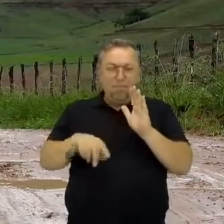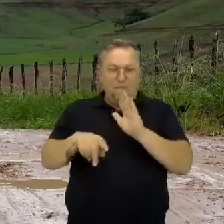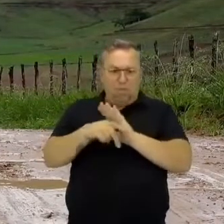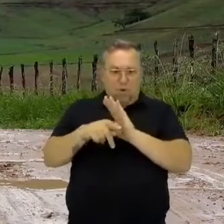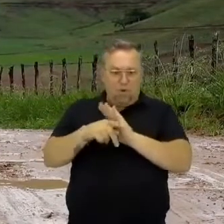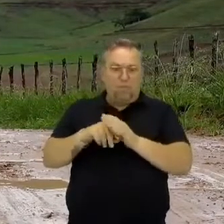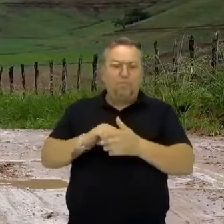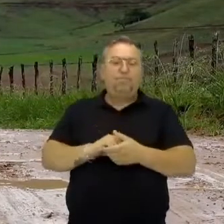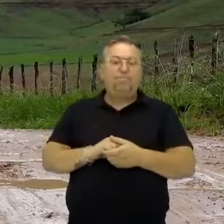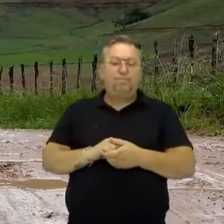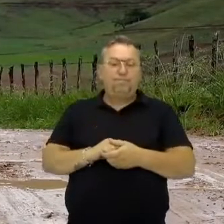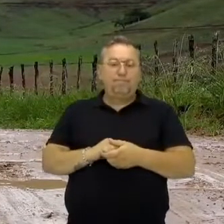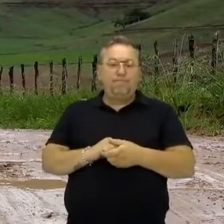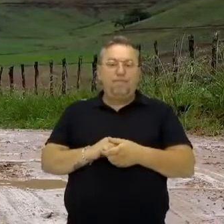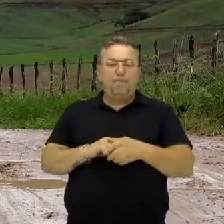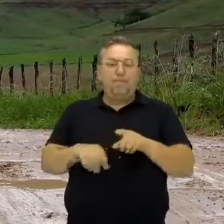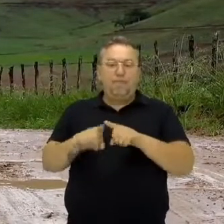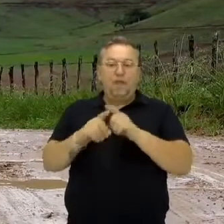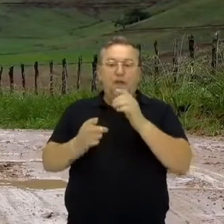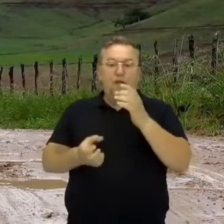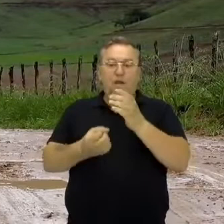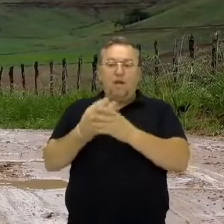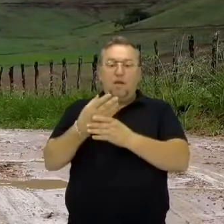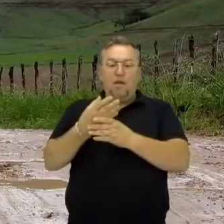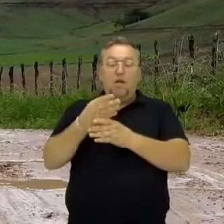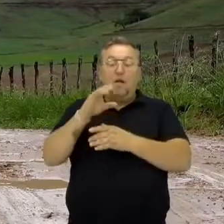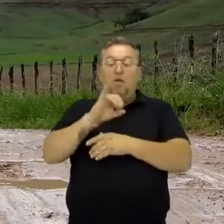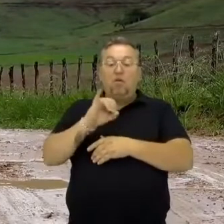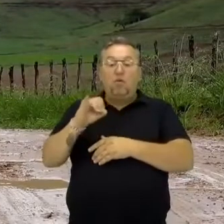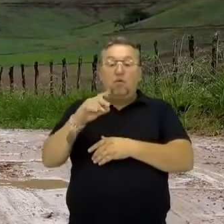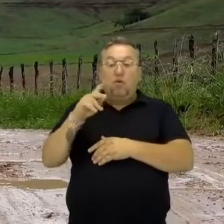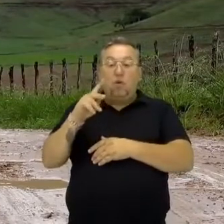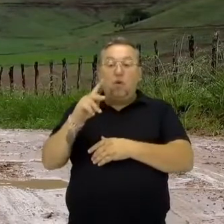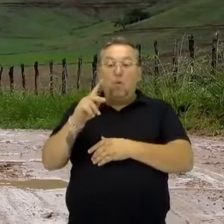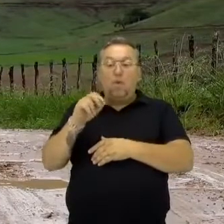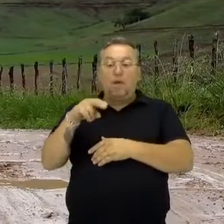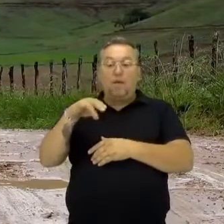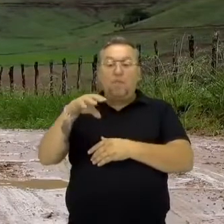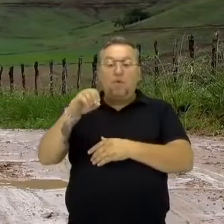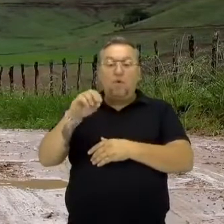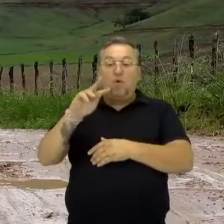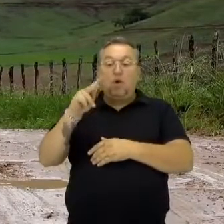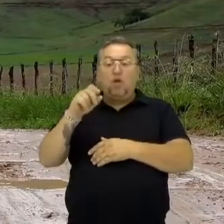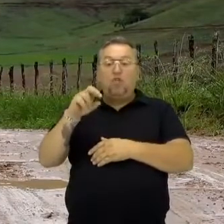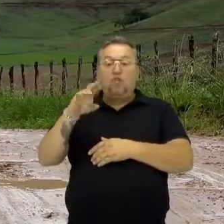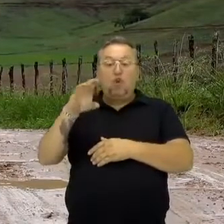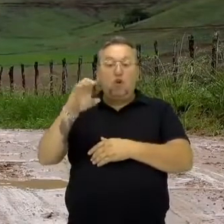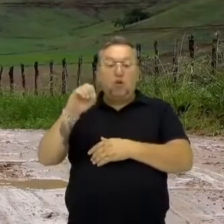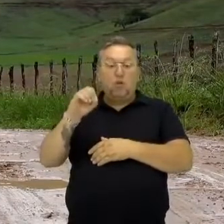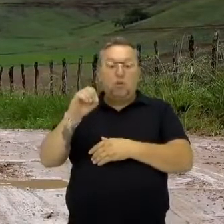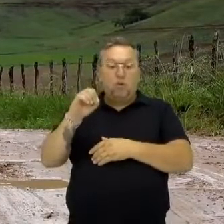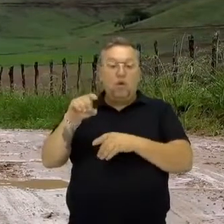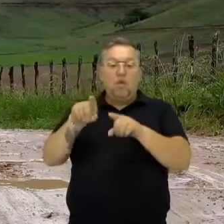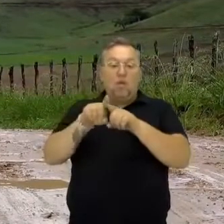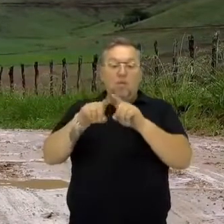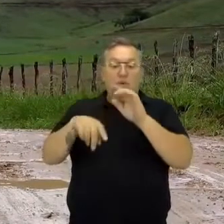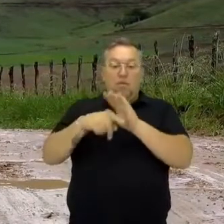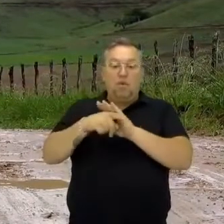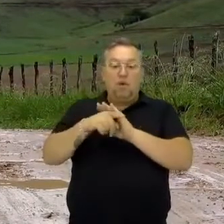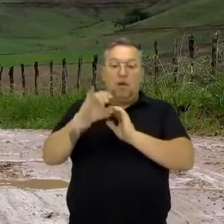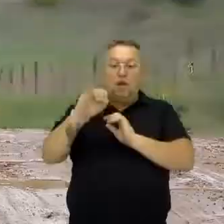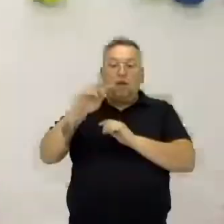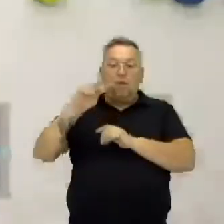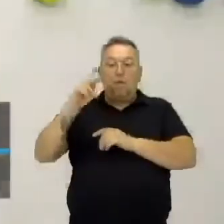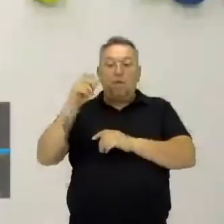Pernambuco. Foi tombada pelo Instituto do Patrimônio Histórico e Artístico, IFAM, em 1986. E aí,